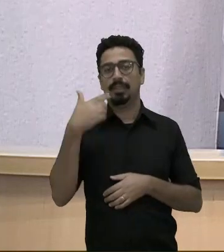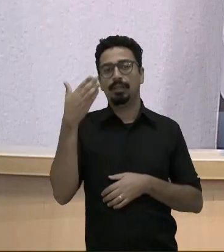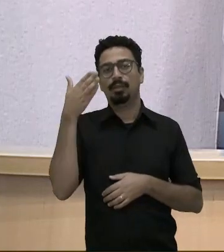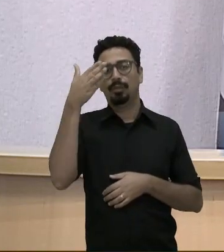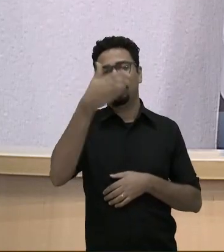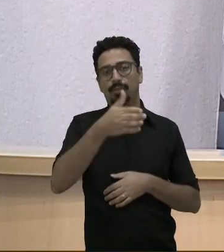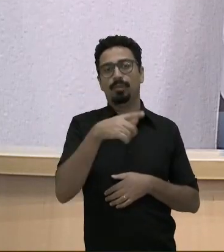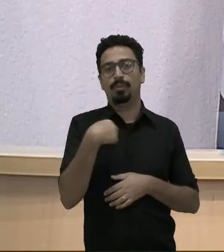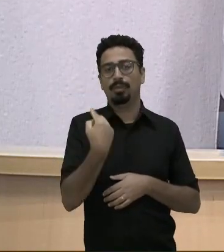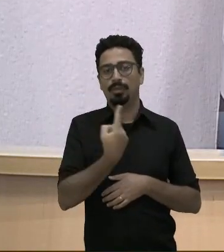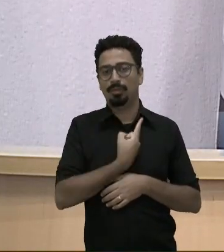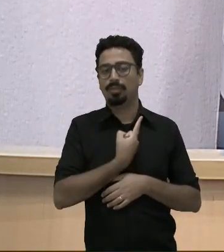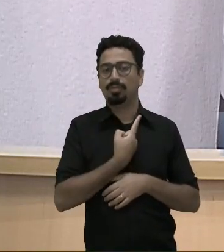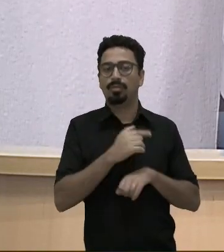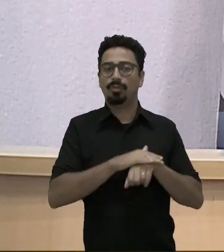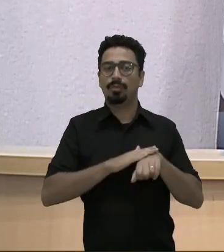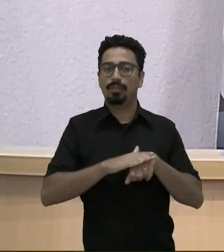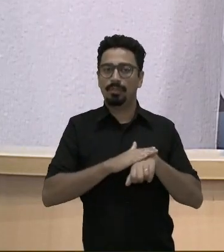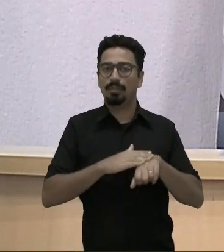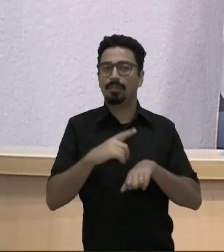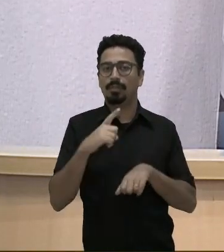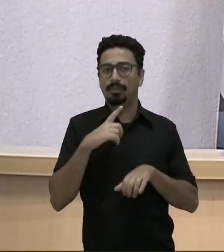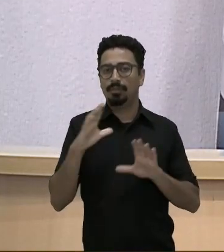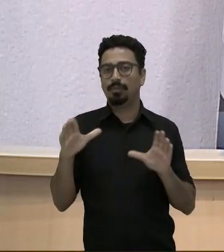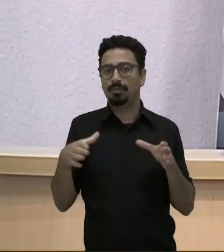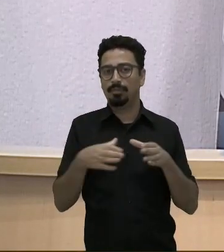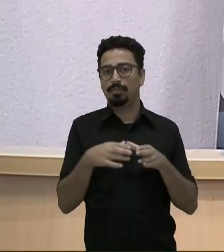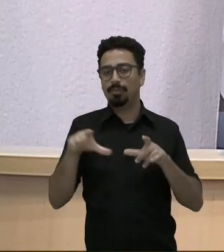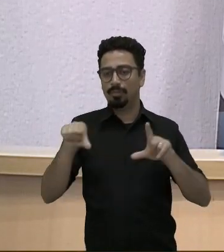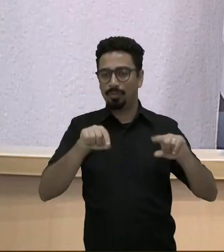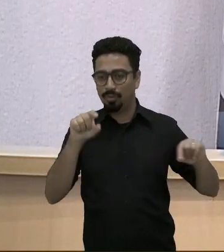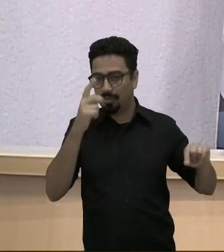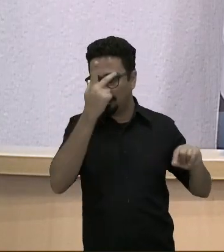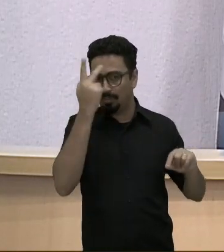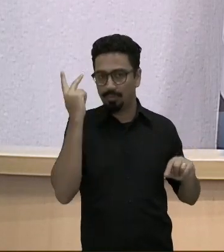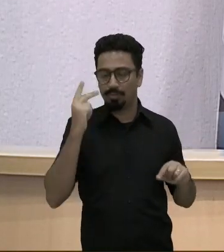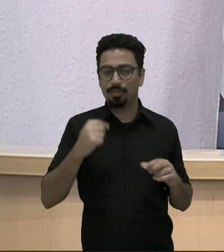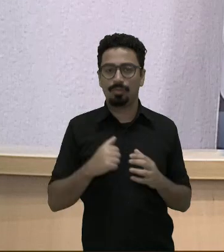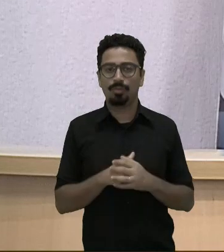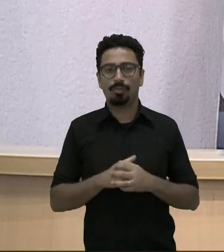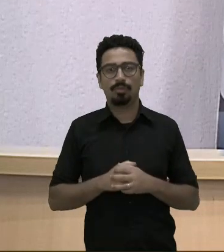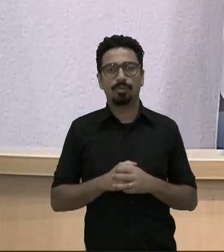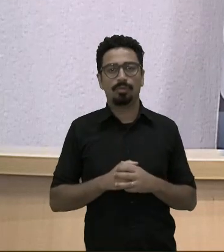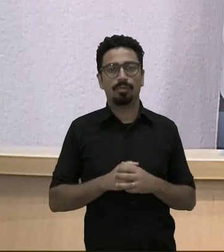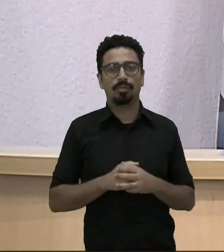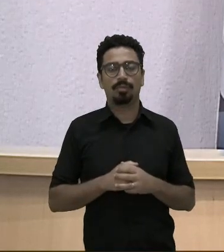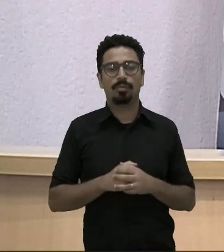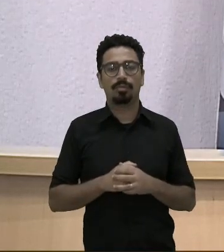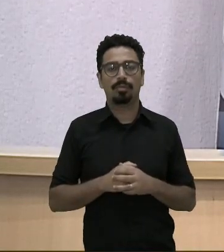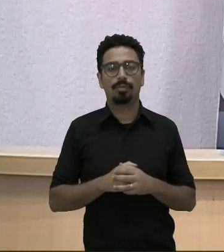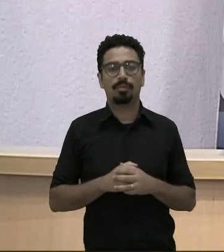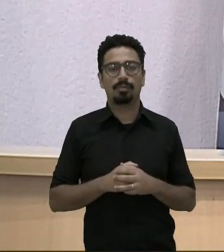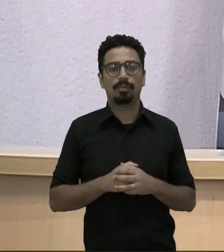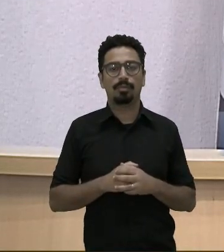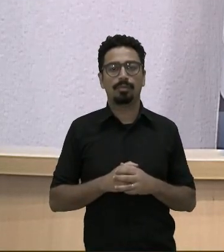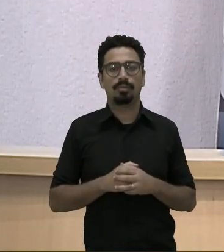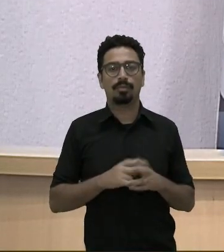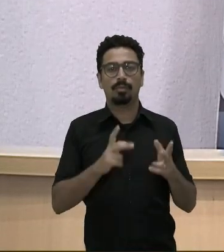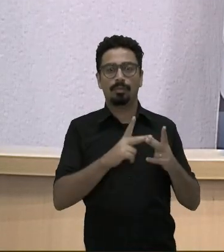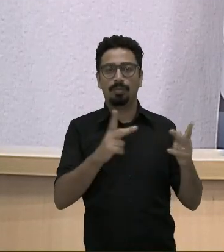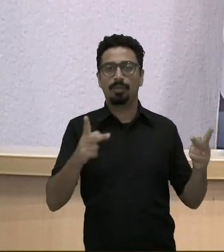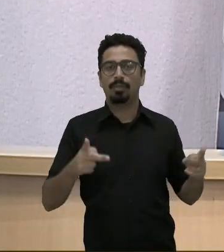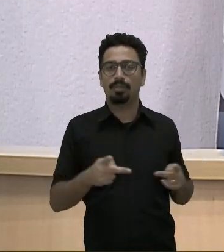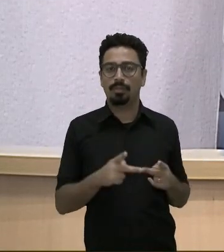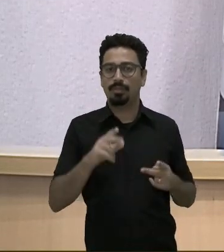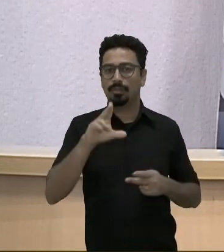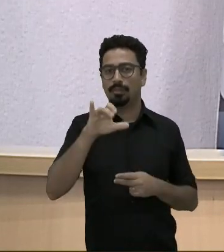gente falar para ela que nós temos uma comissão que escolhe as pessoas, o pizzaiolo dela e o Cacho falou assim, ó,